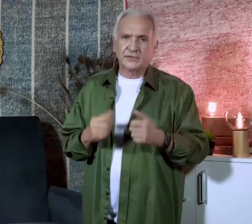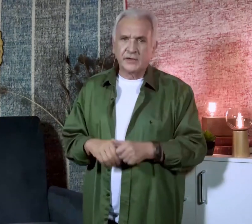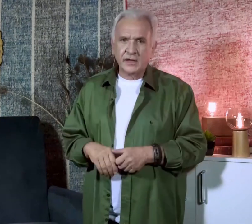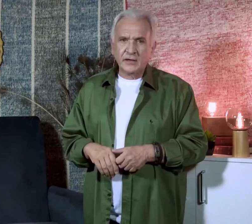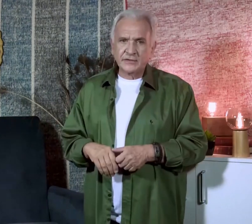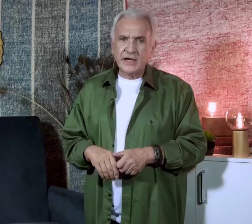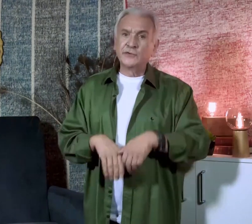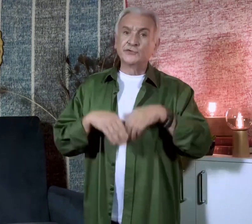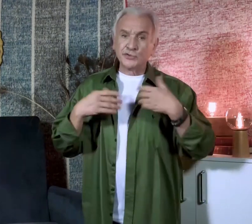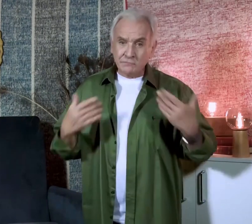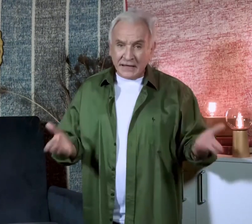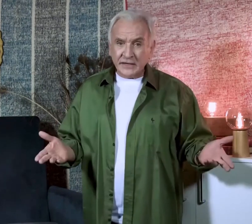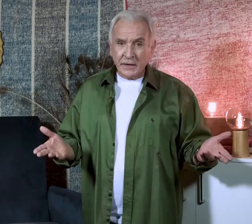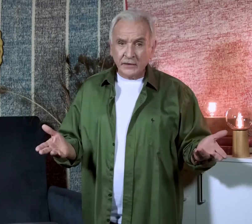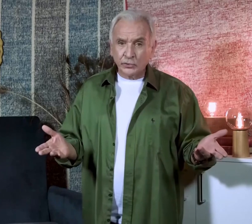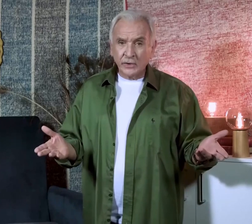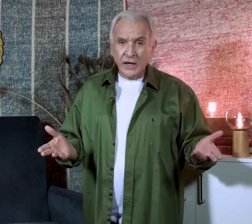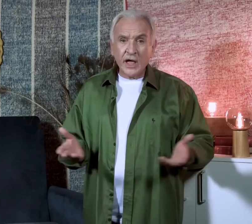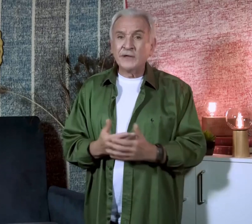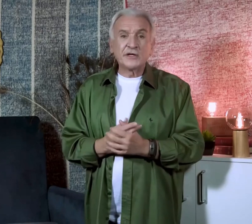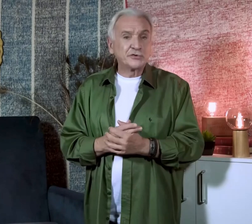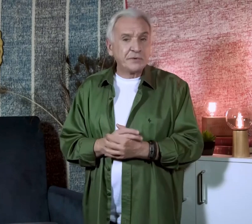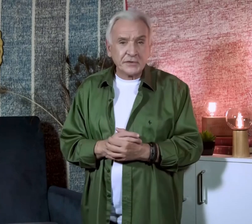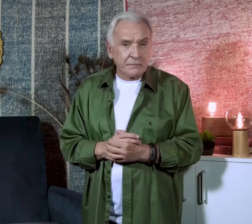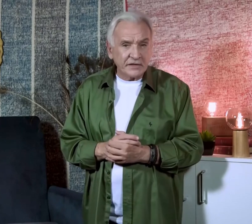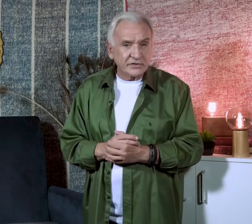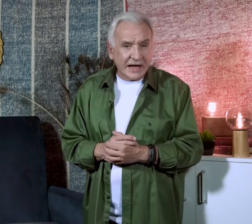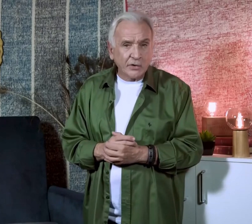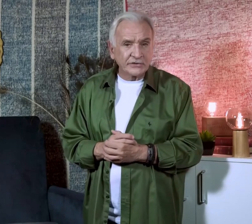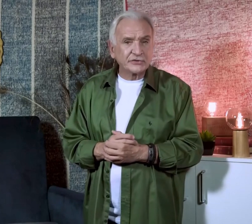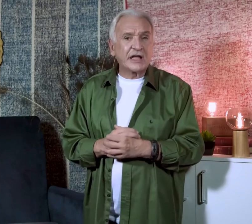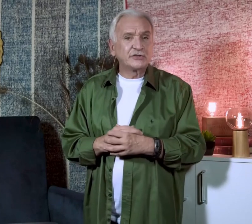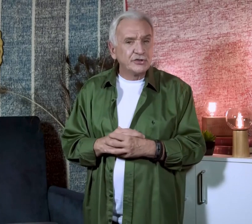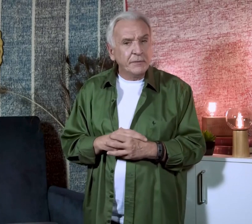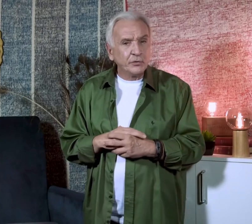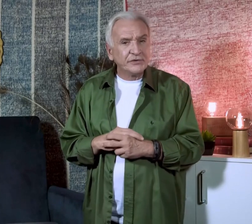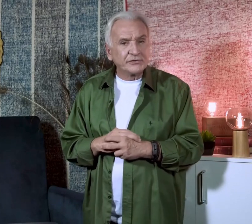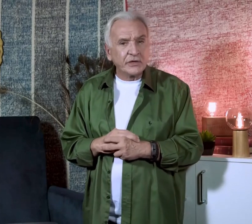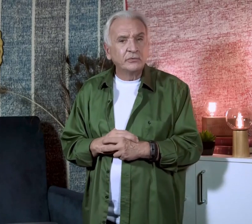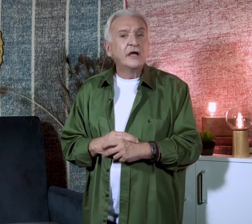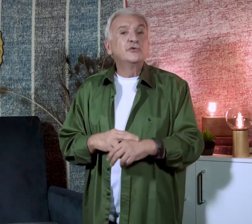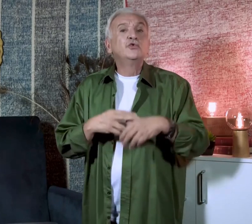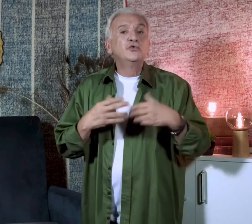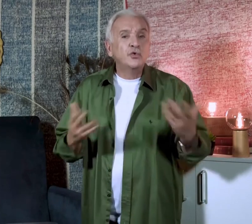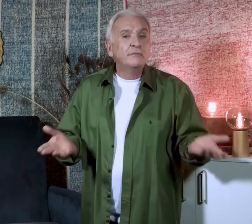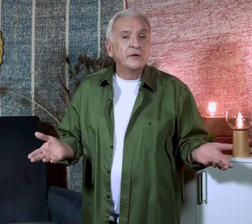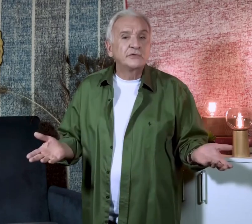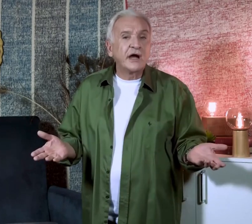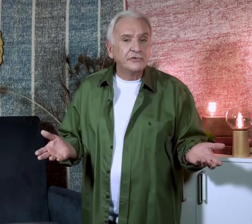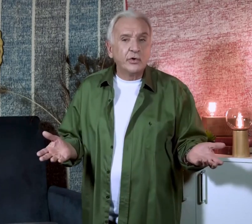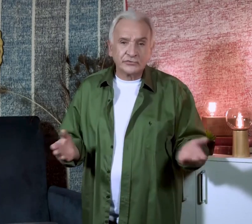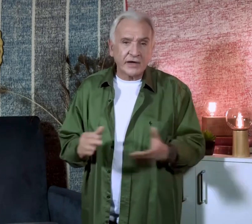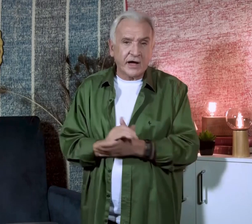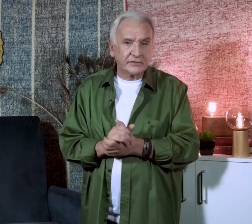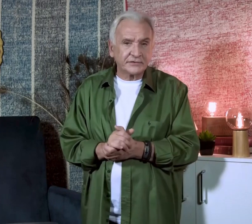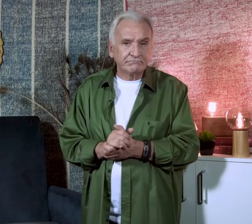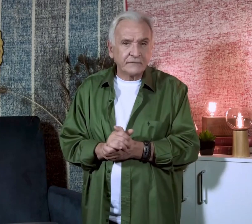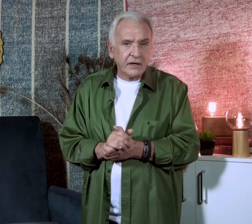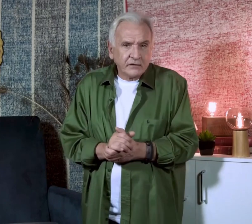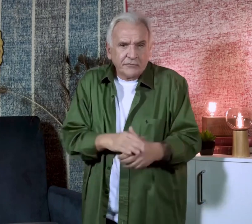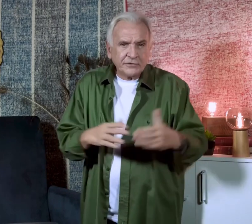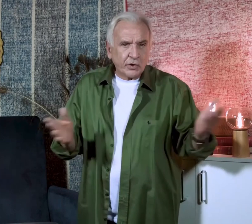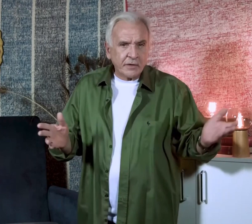para a gente, já que o desmatamento é uma das principais causas da diminuição do número de gaviões